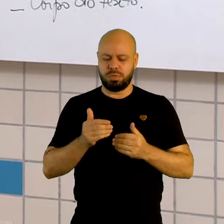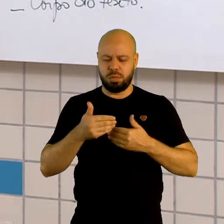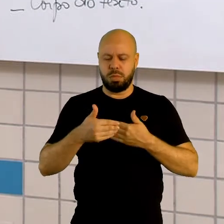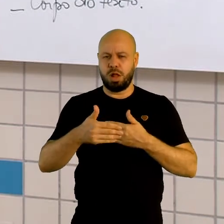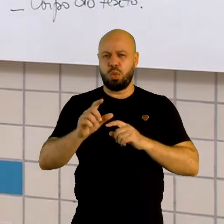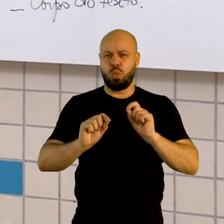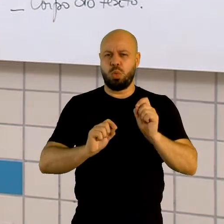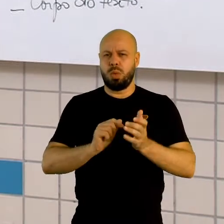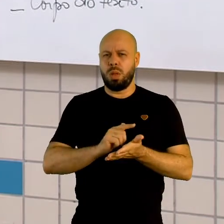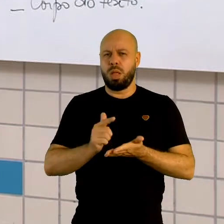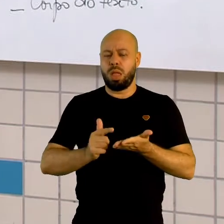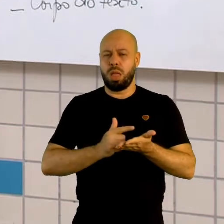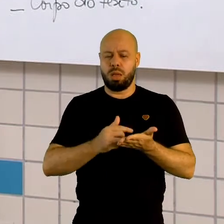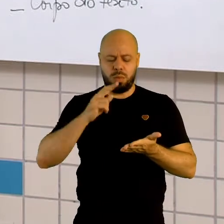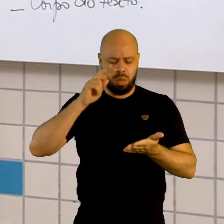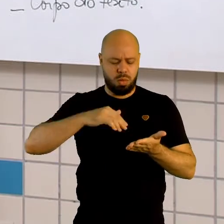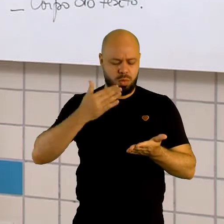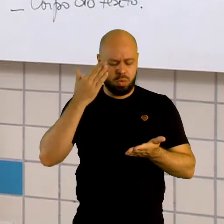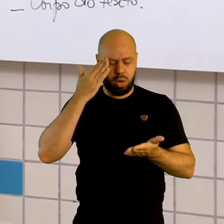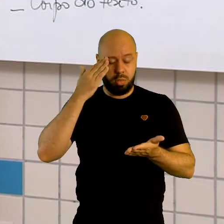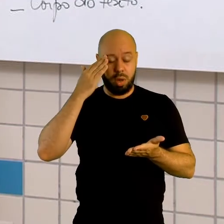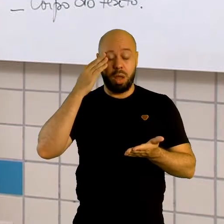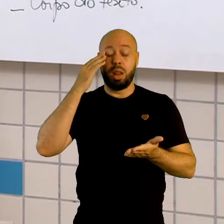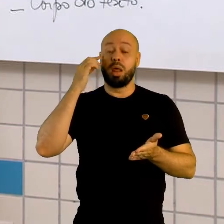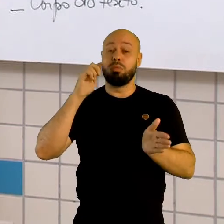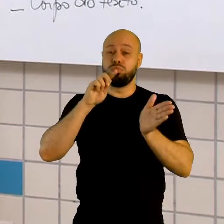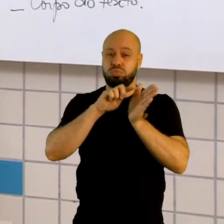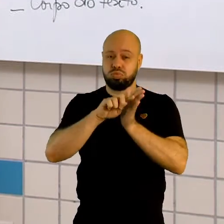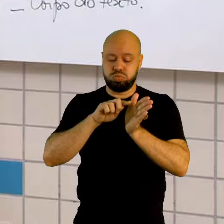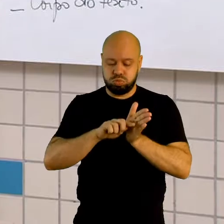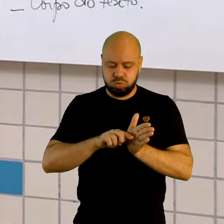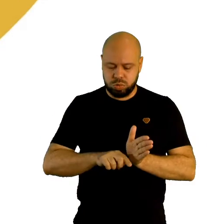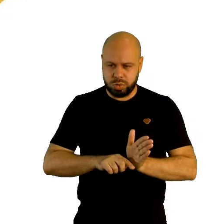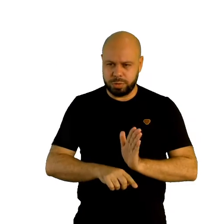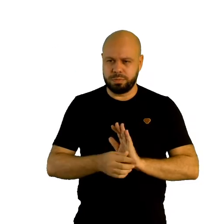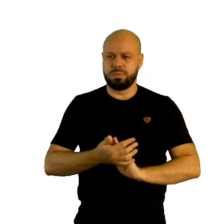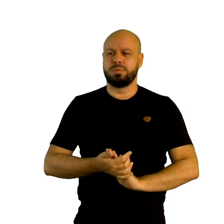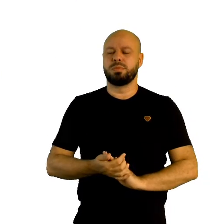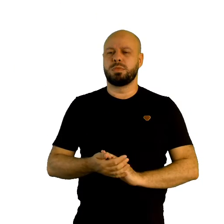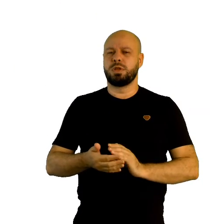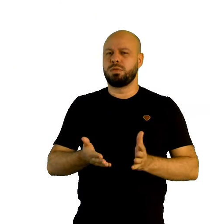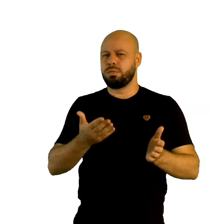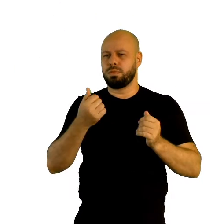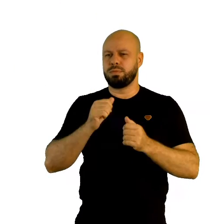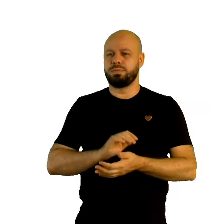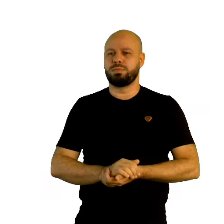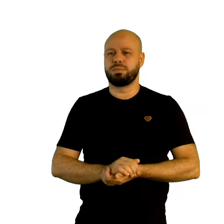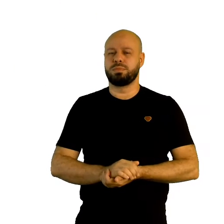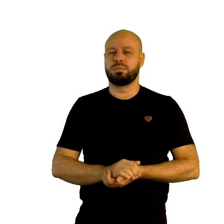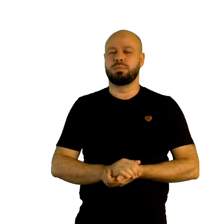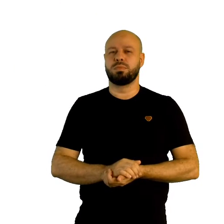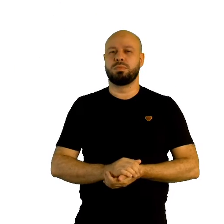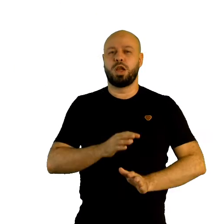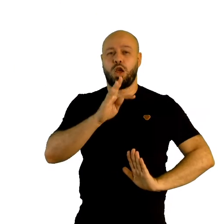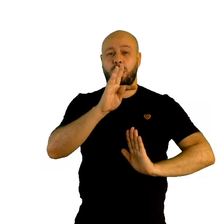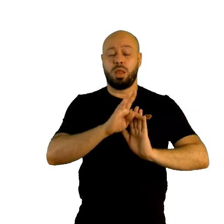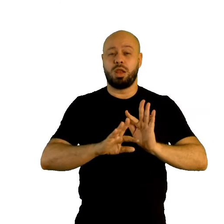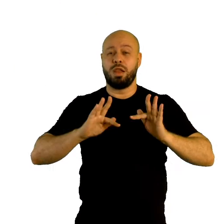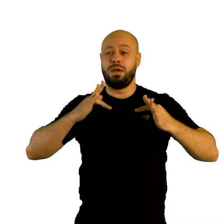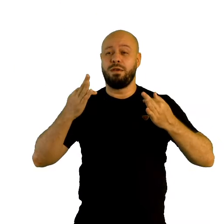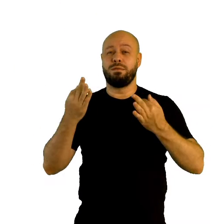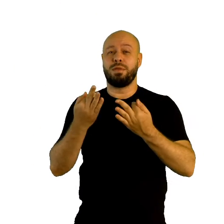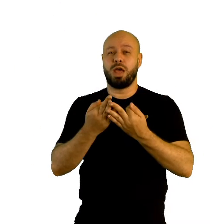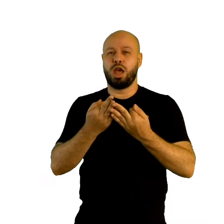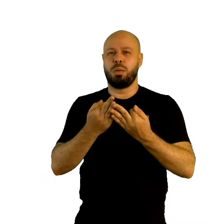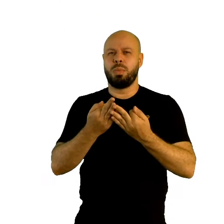reportagem, nós vamos seguir para as questões que envolvem o texto. Vamos lá? O texto, as famílias trocaram